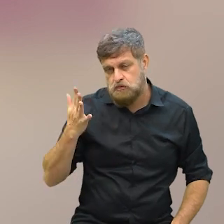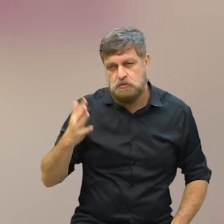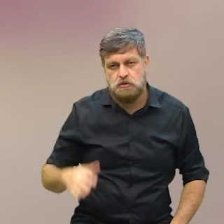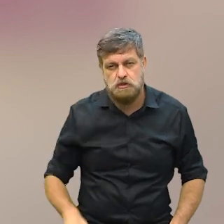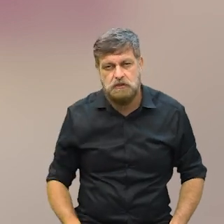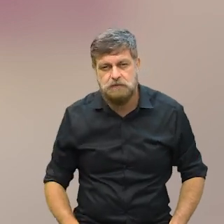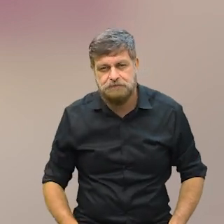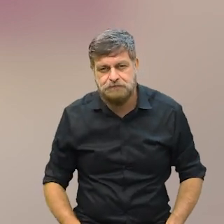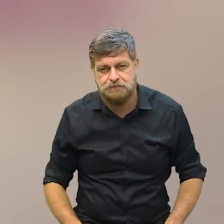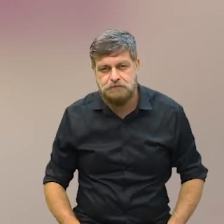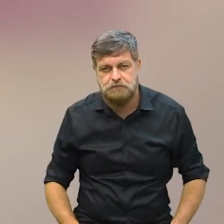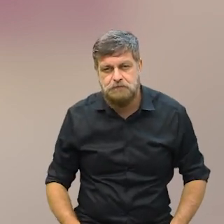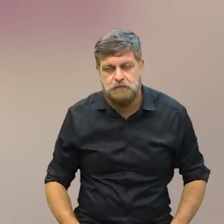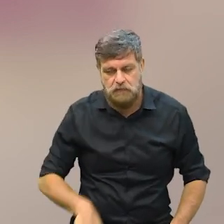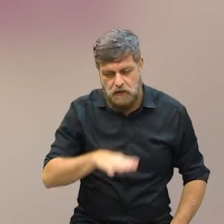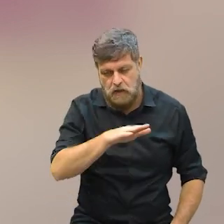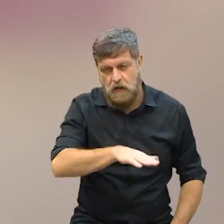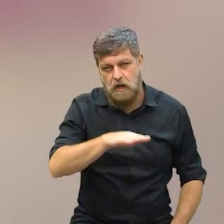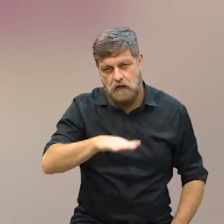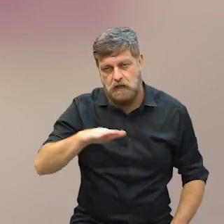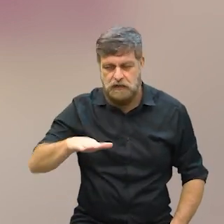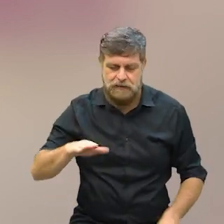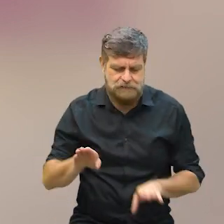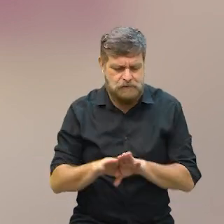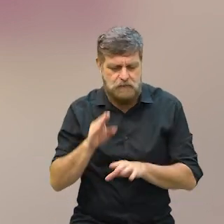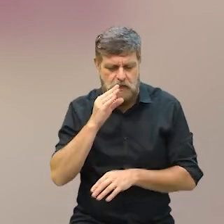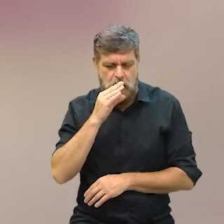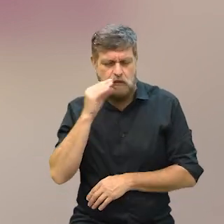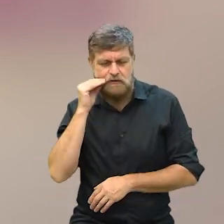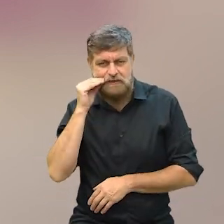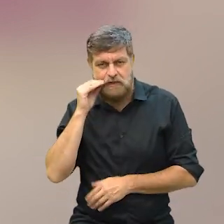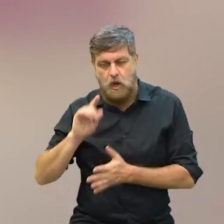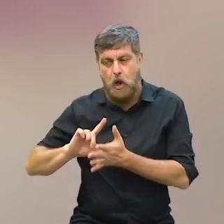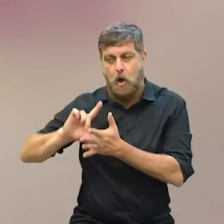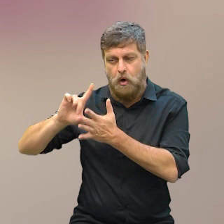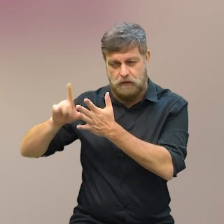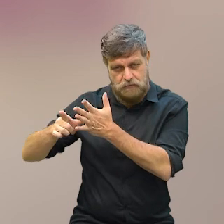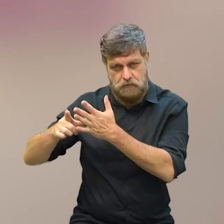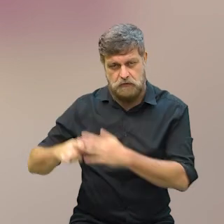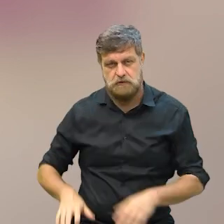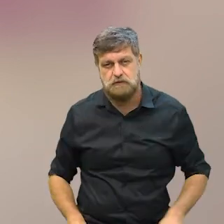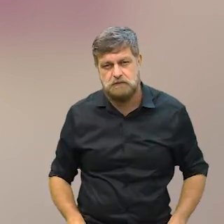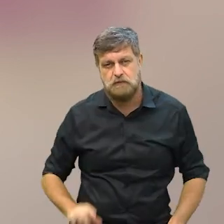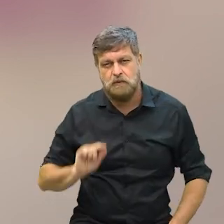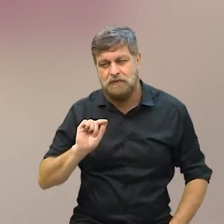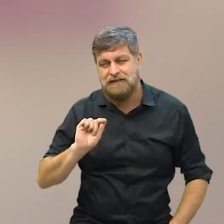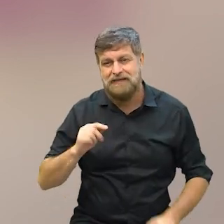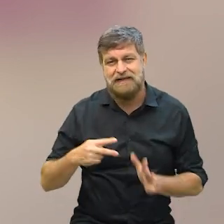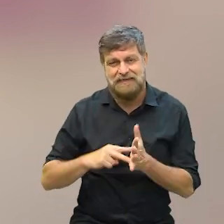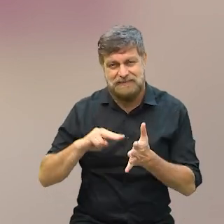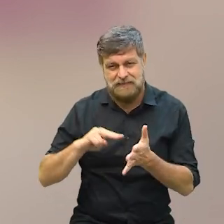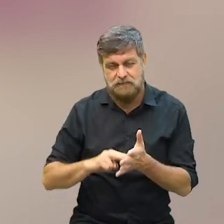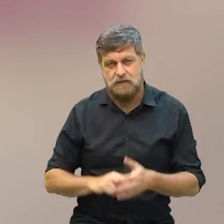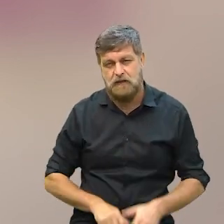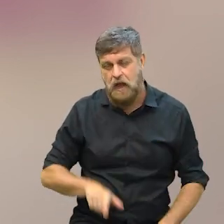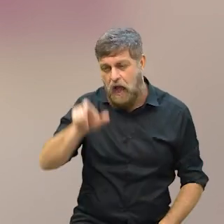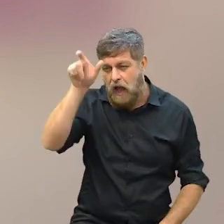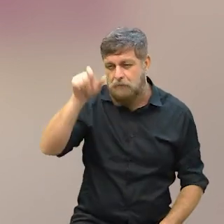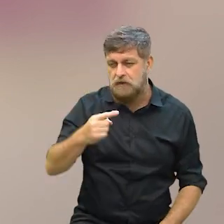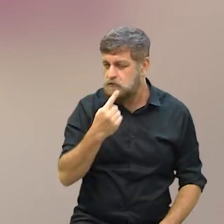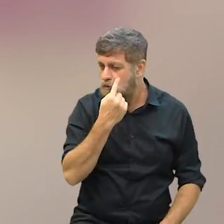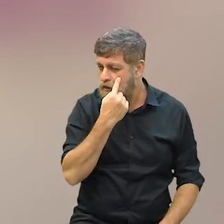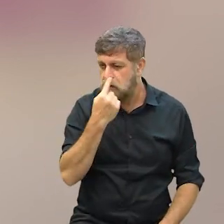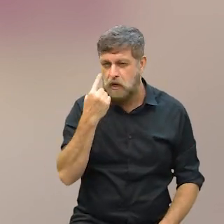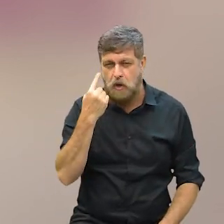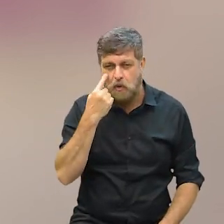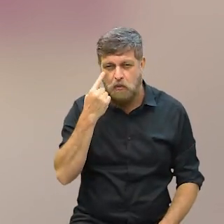aparecer desde a fase de criança, na adolescência ou um pouco mais tarde. O que é o míope? O míope é um